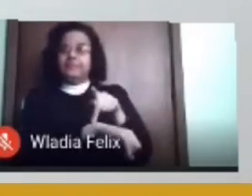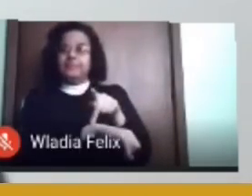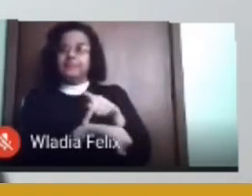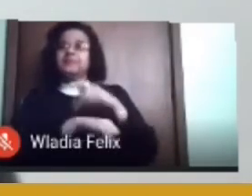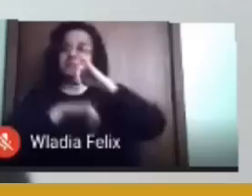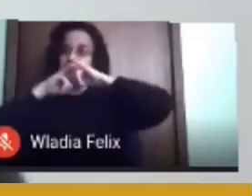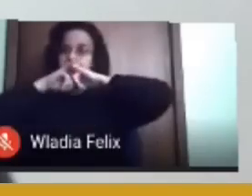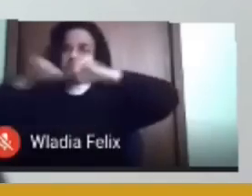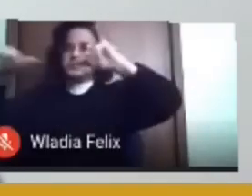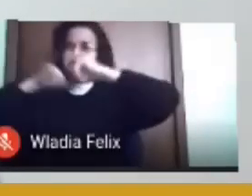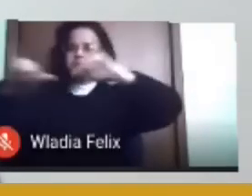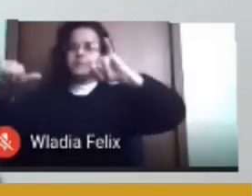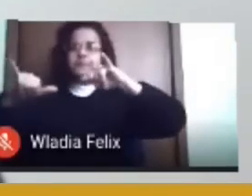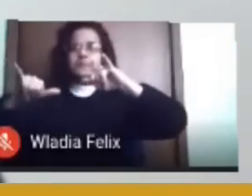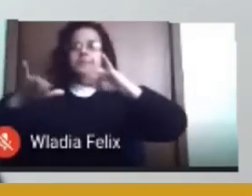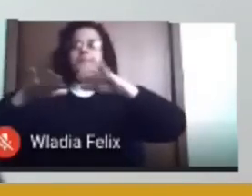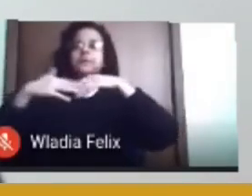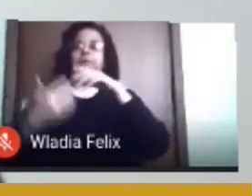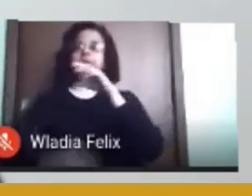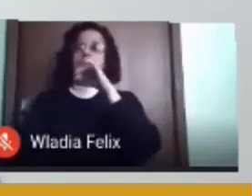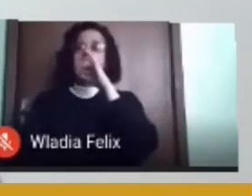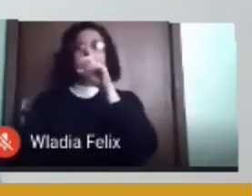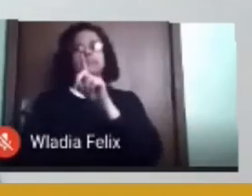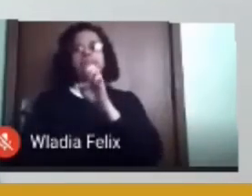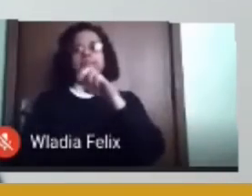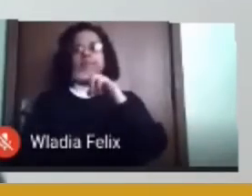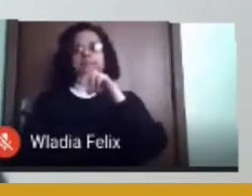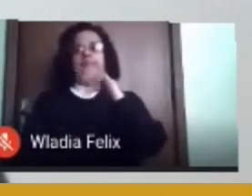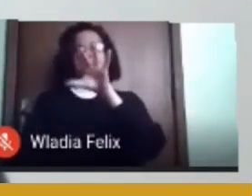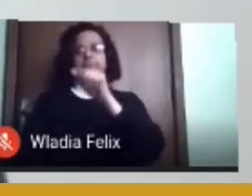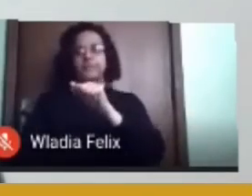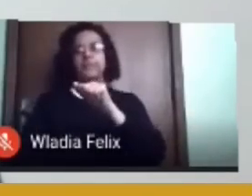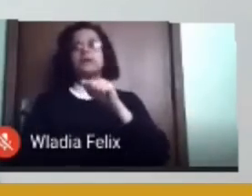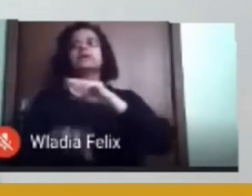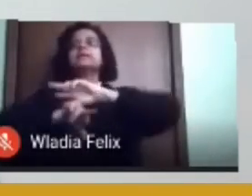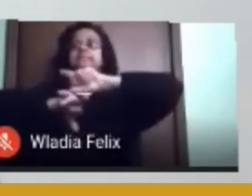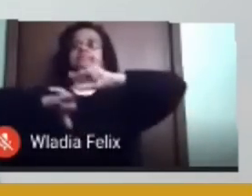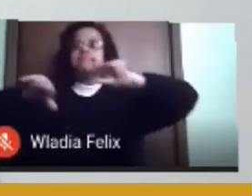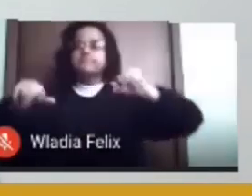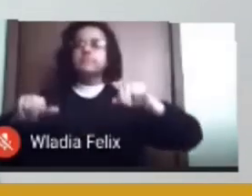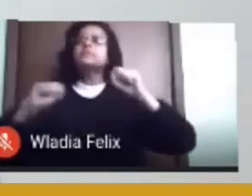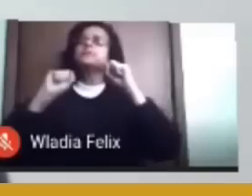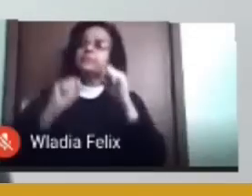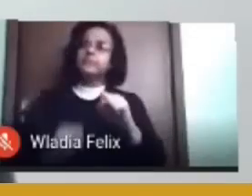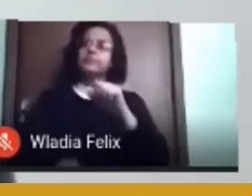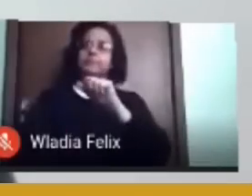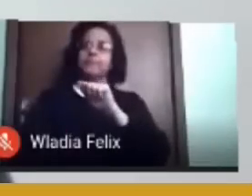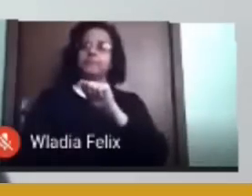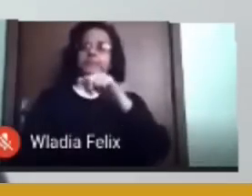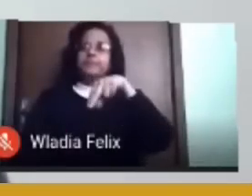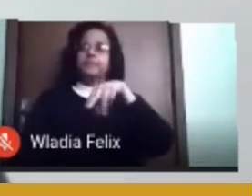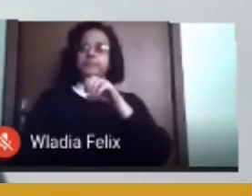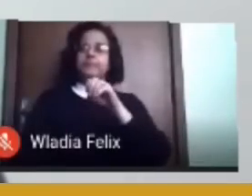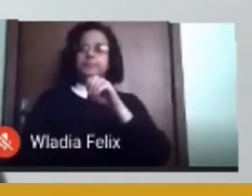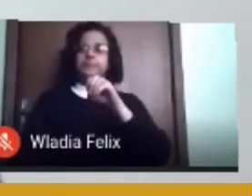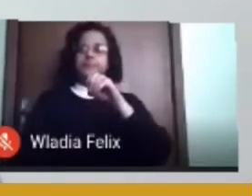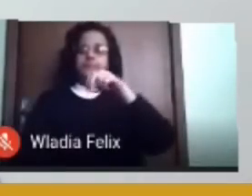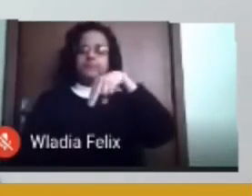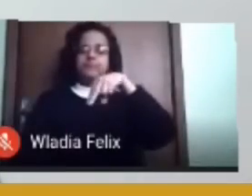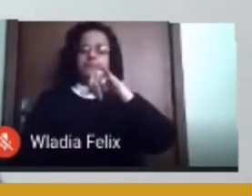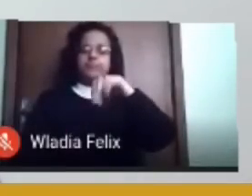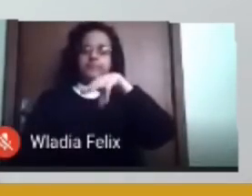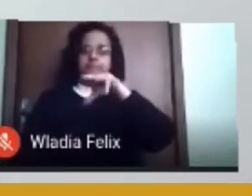denúncias anônimas. Tá? E se a violência sexual não for comprovada, não há ônus nenhum